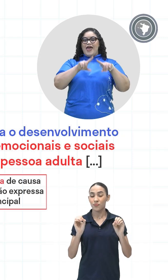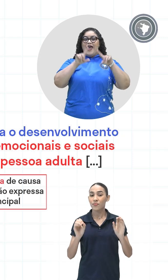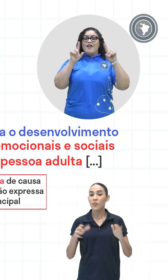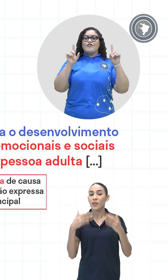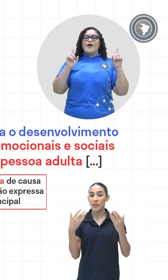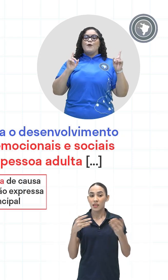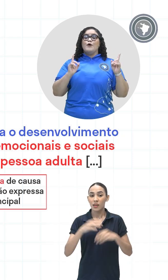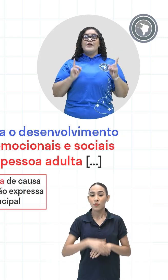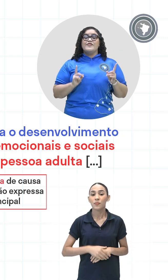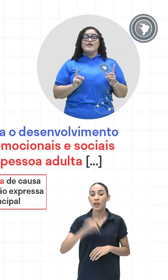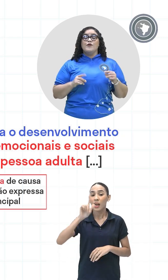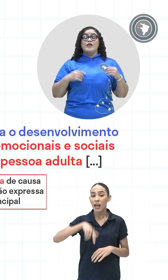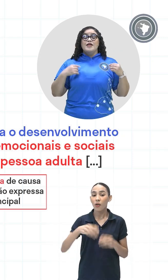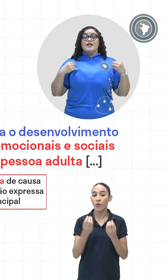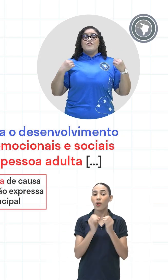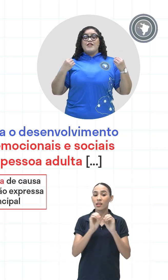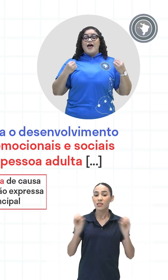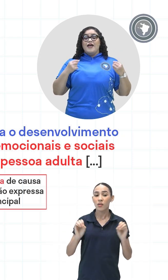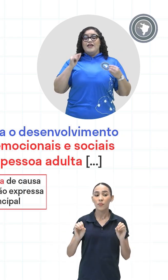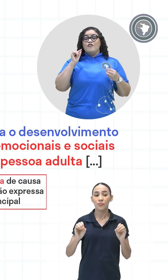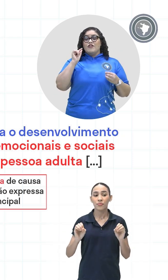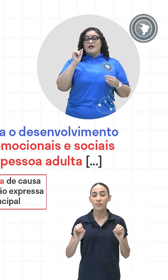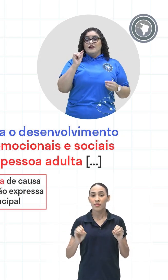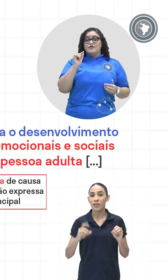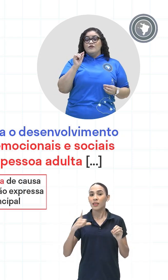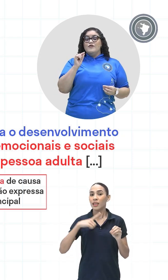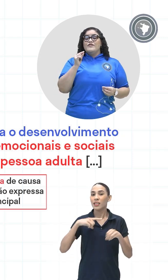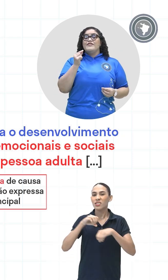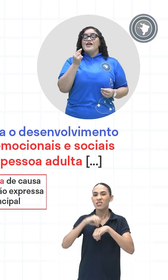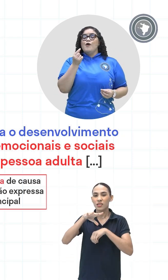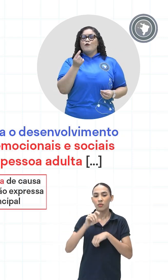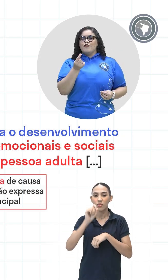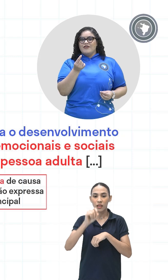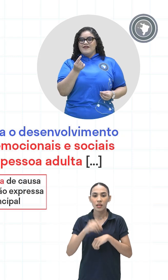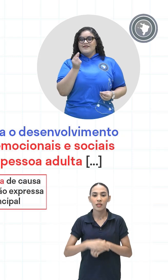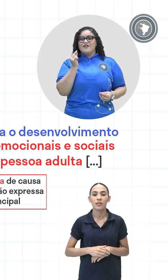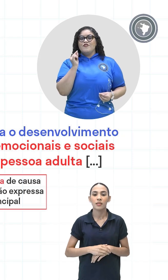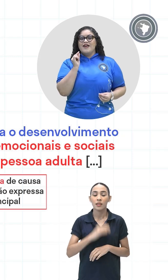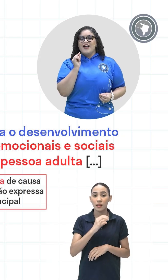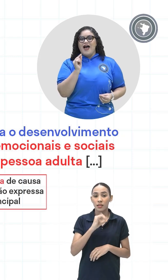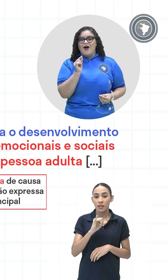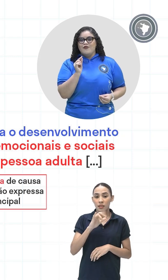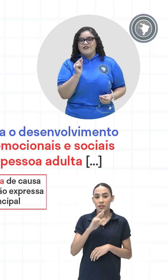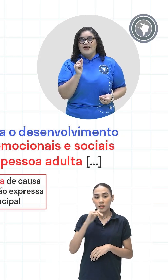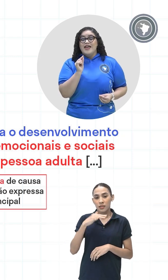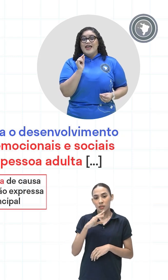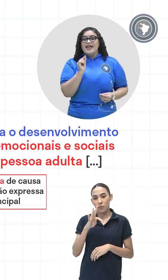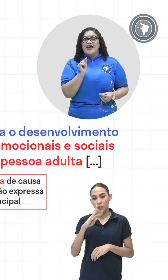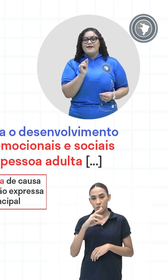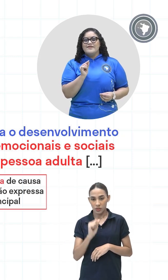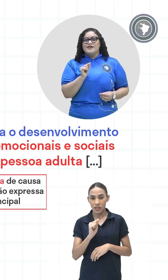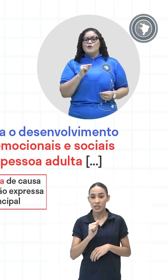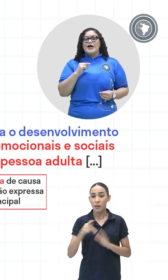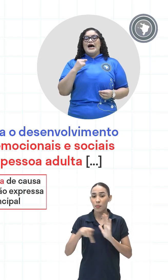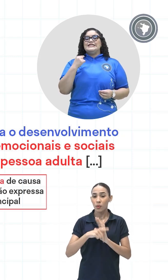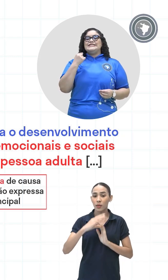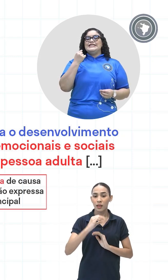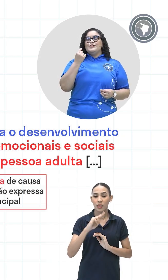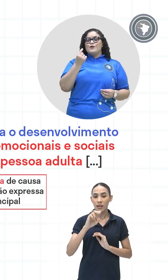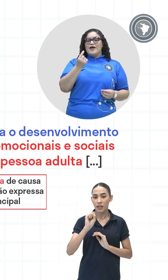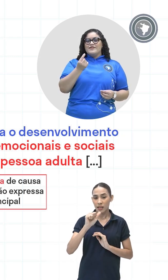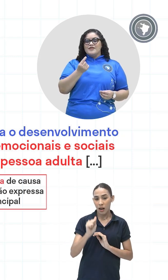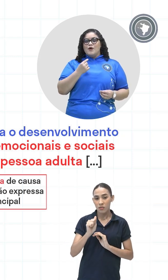gente, esta é uma oração que está indicando circunstância de causa em relação